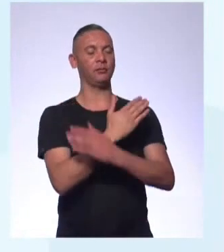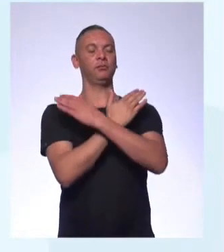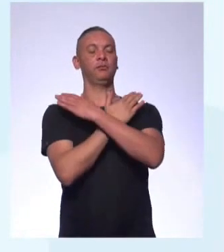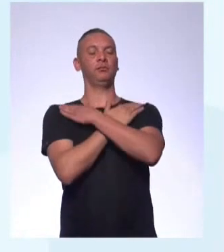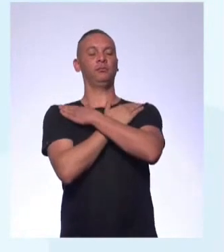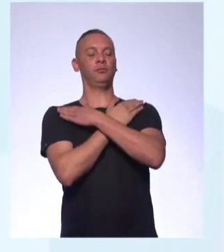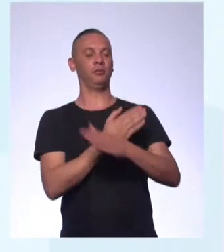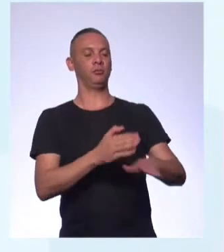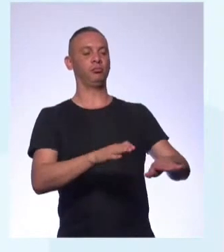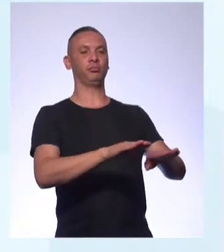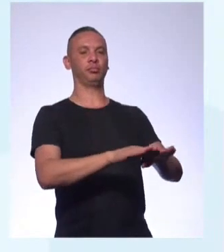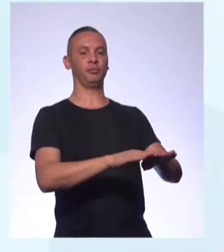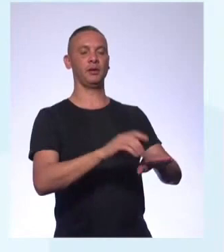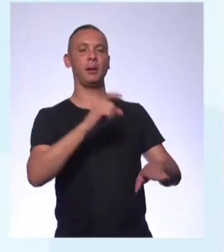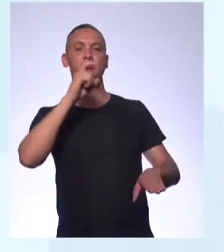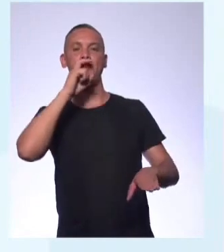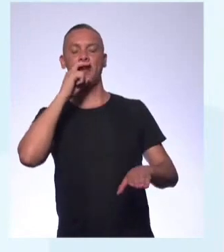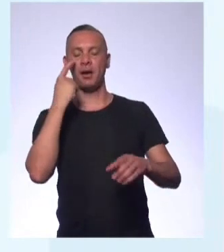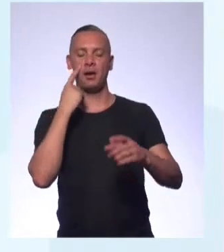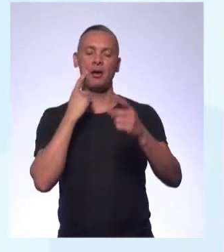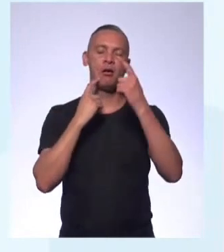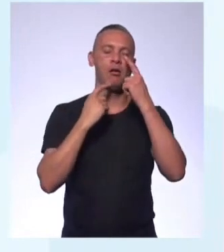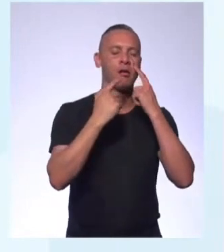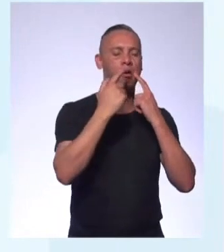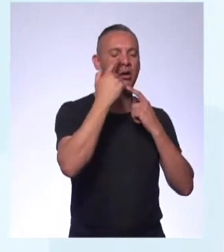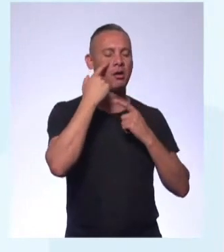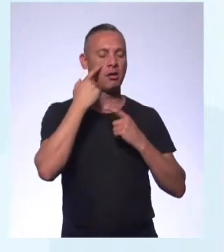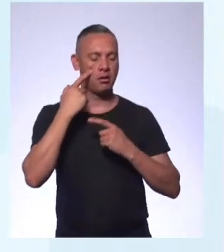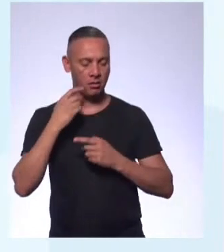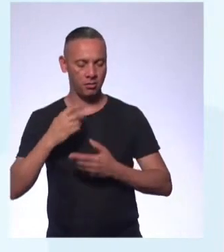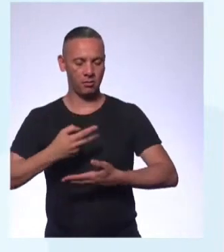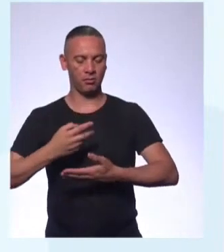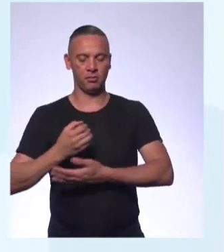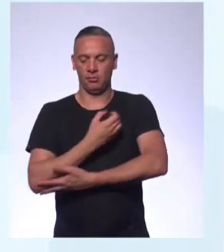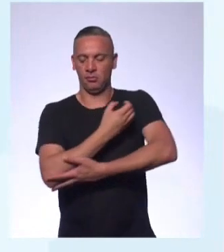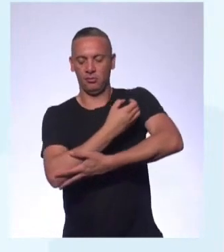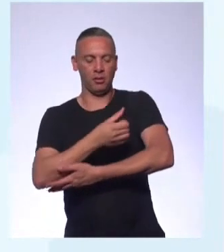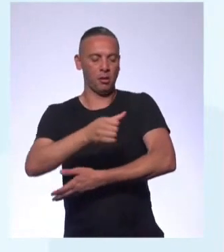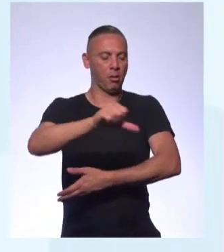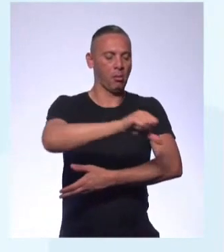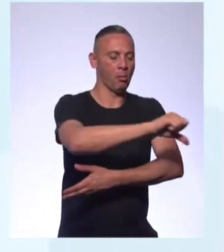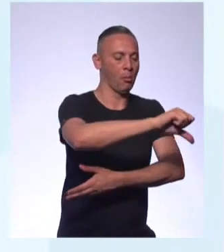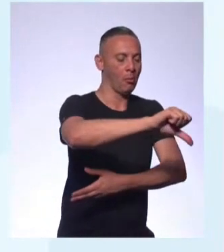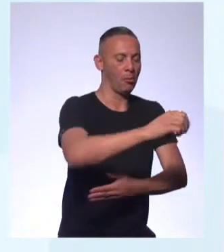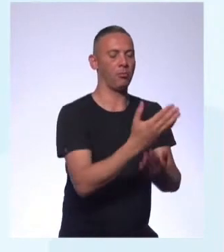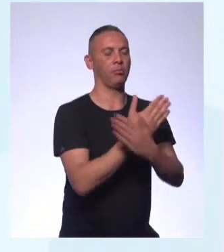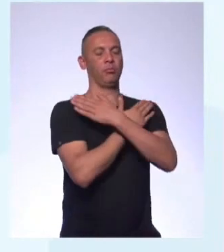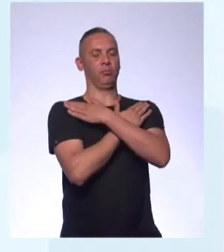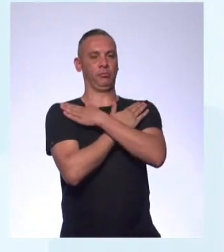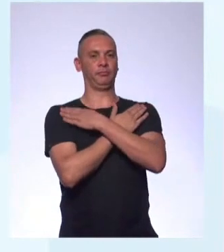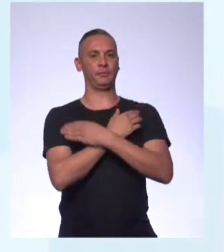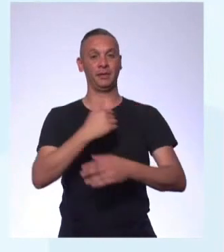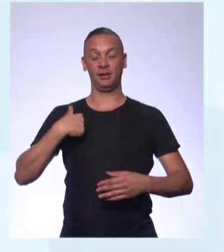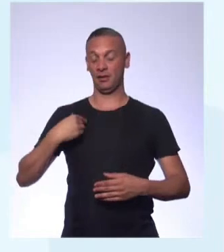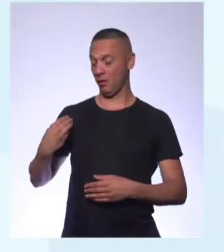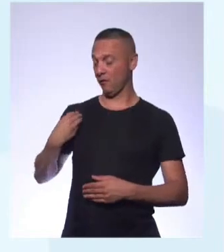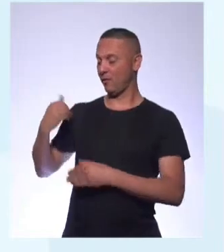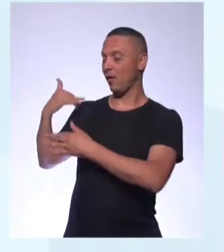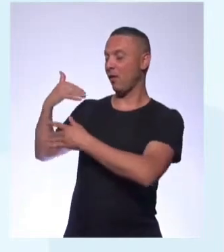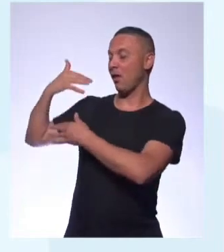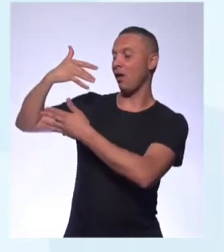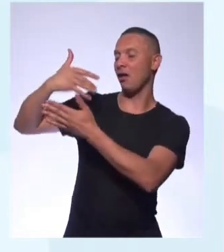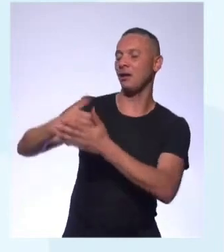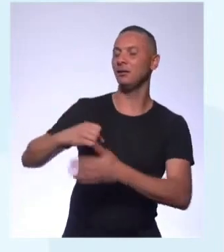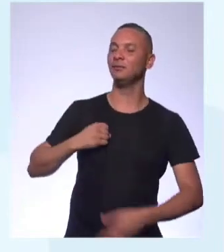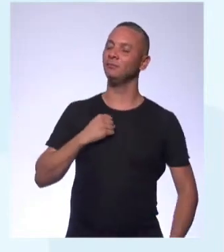meu pai, chorando, me carregou para aspergir água benta sobre o seu cadáver. Durante toda a minha vida fez-me muita falta. Talvez fosse